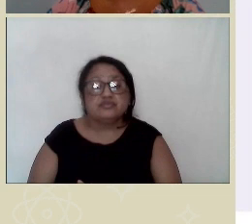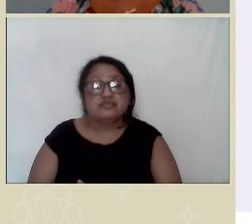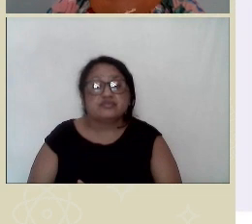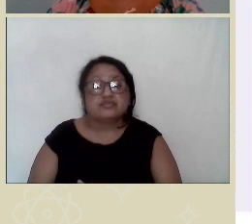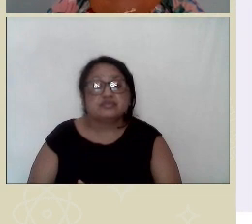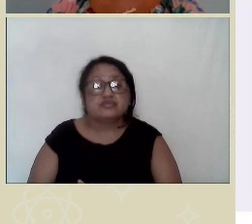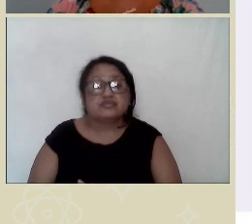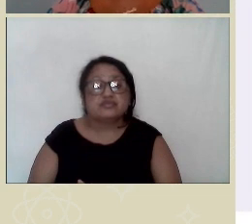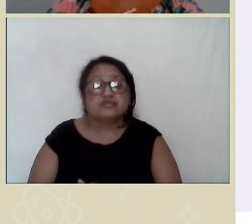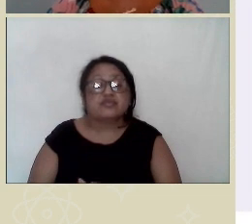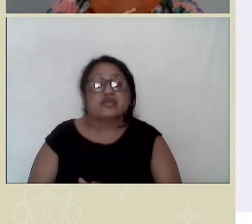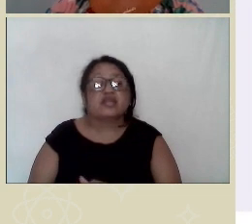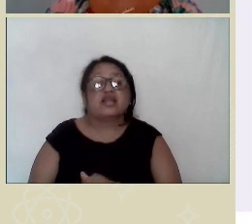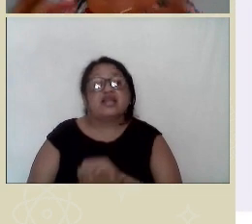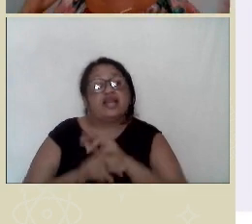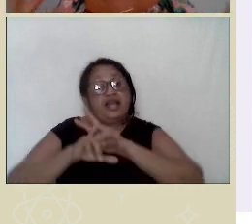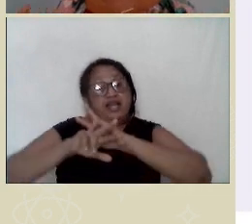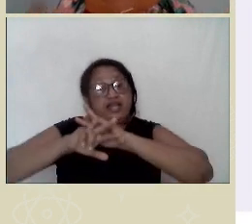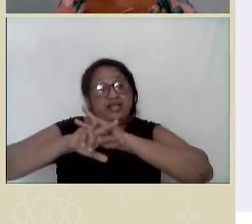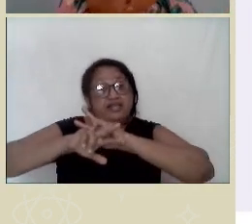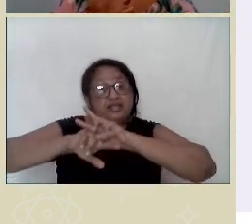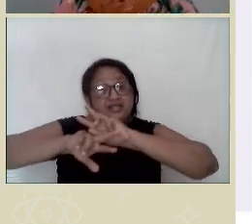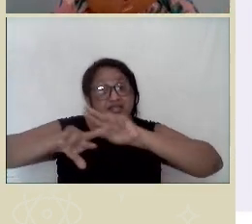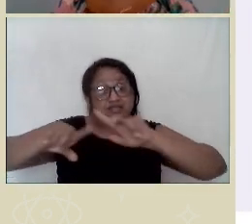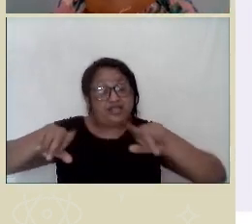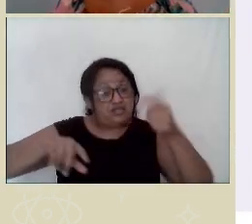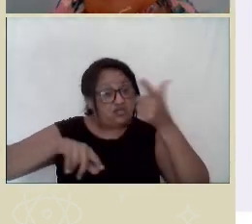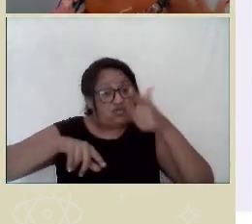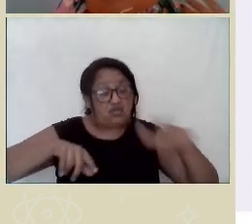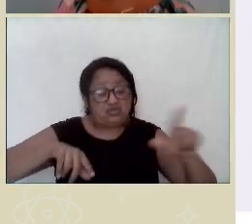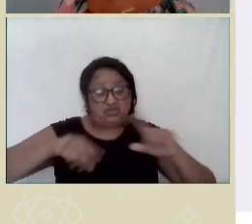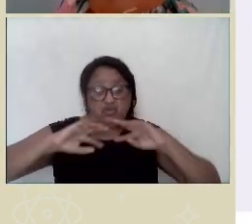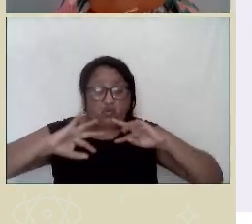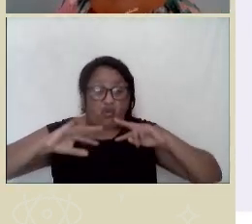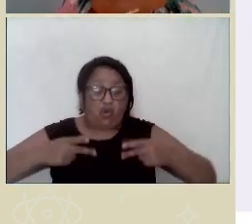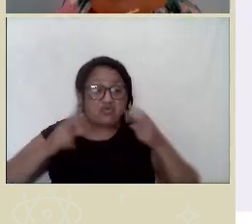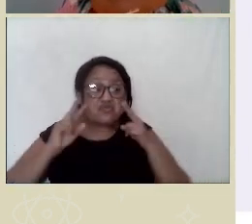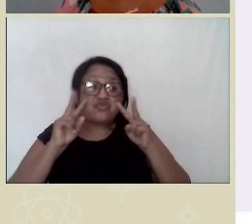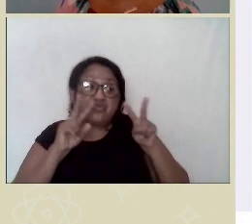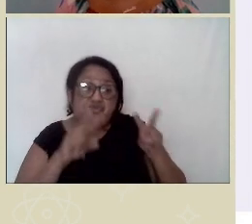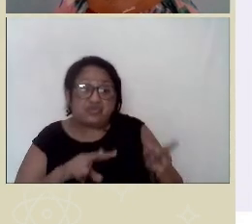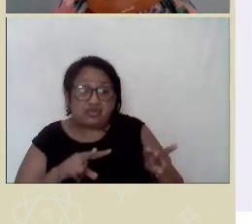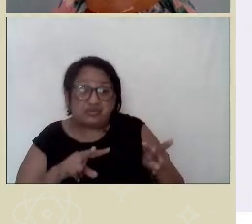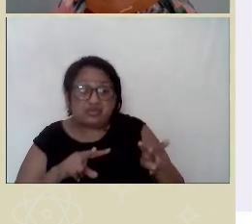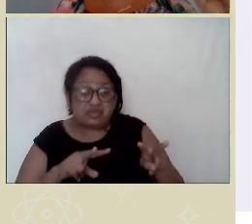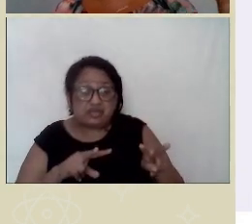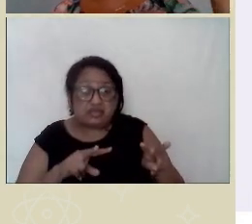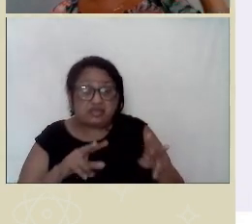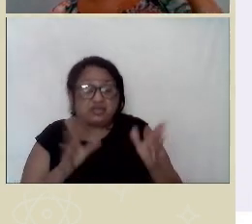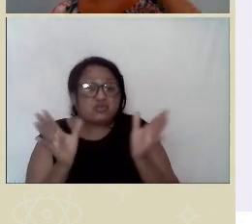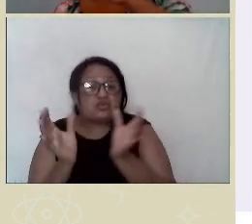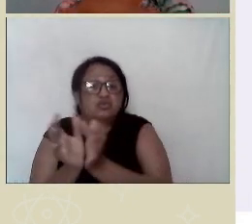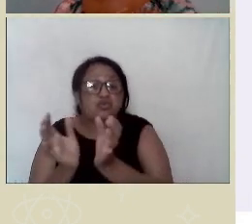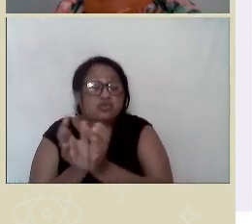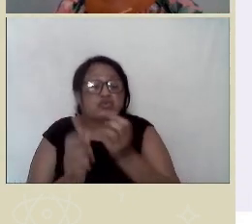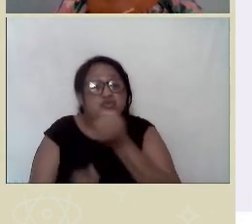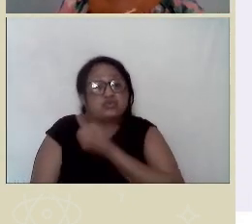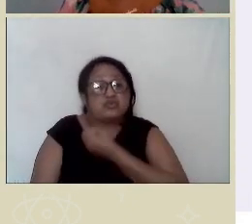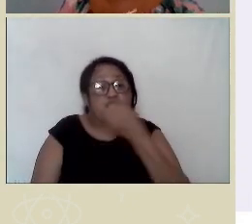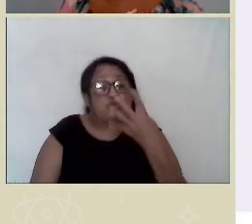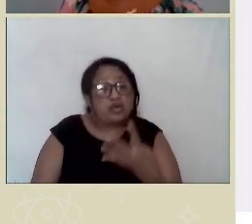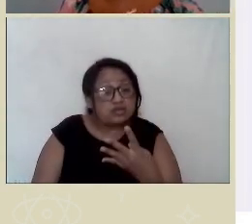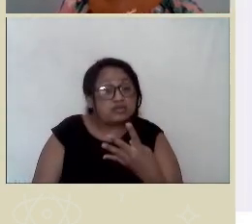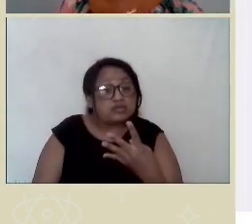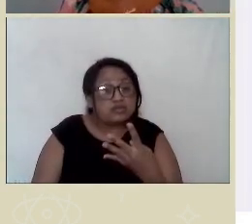plano ou seja que vários restos de corpos foram avistados no acampamento número 4 devido ao fato de esse terreno ser